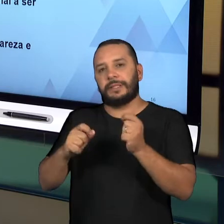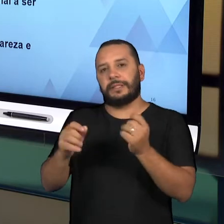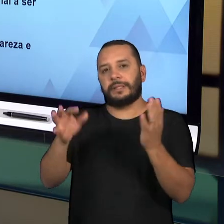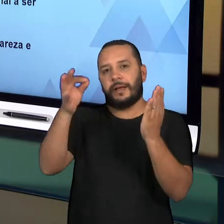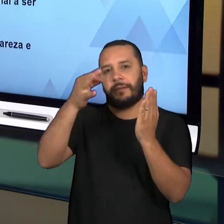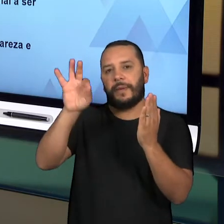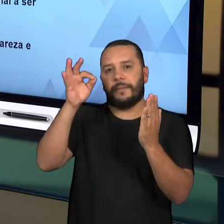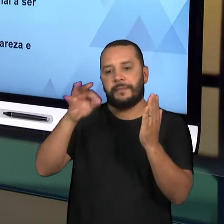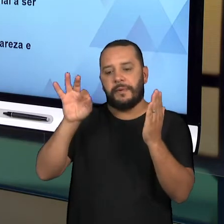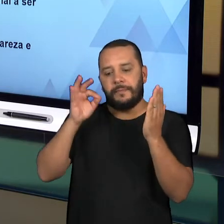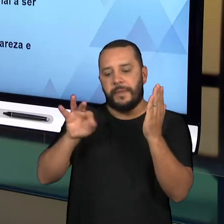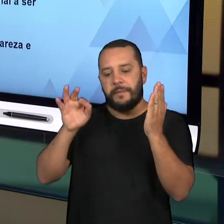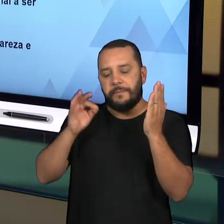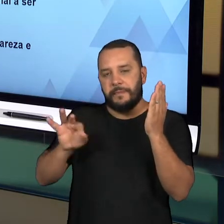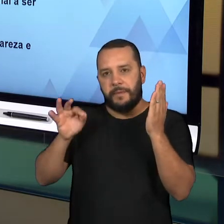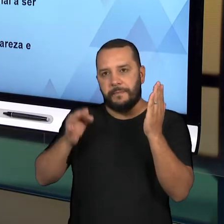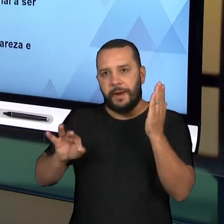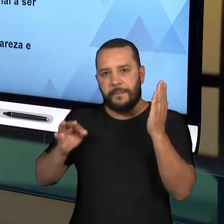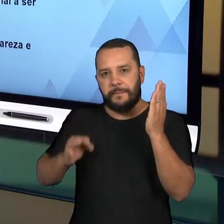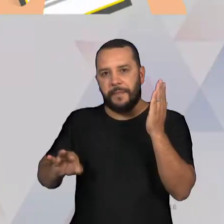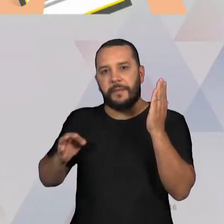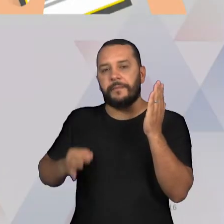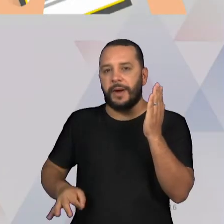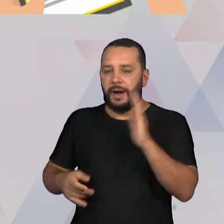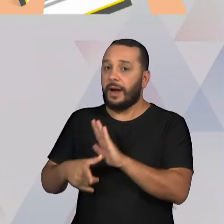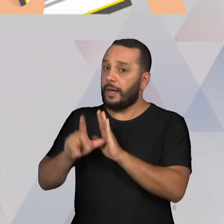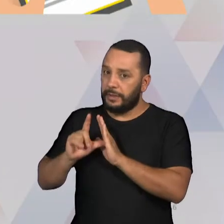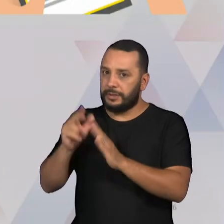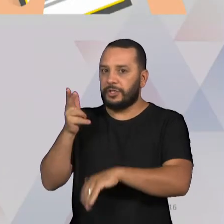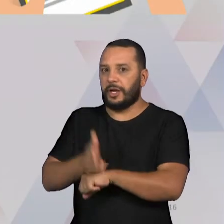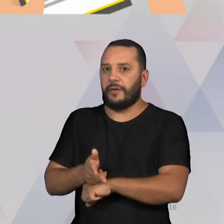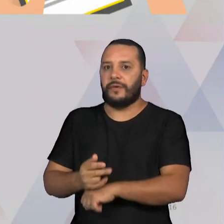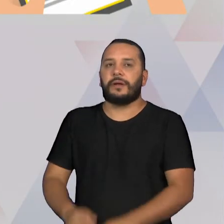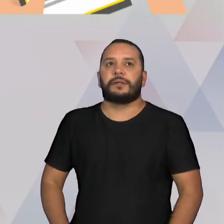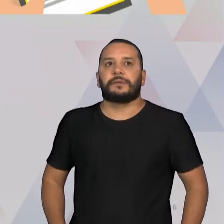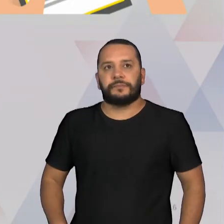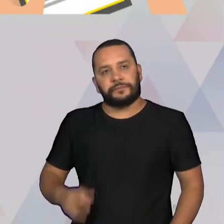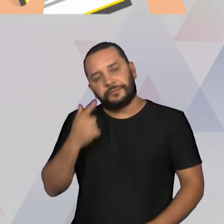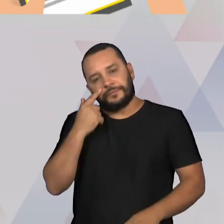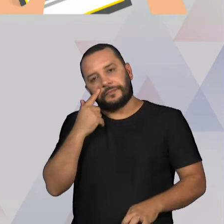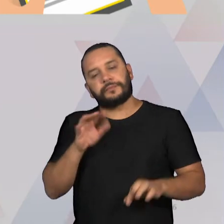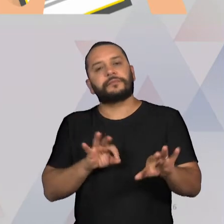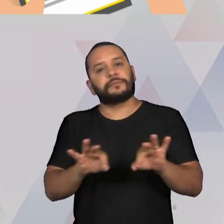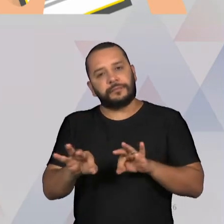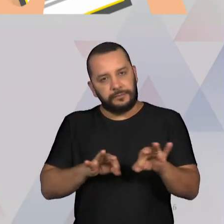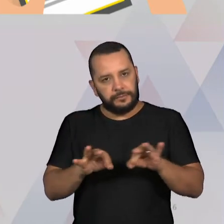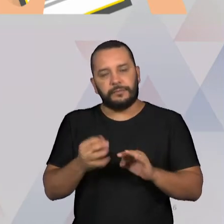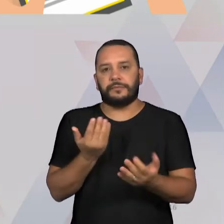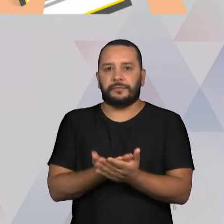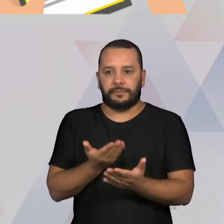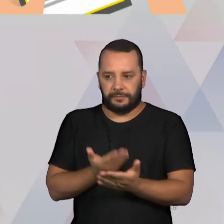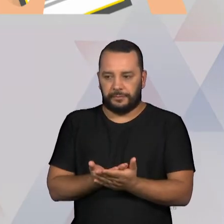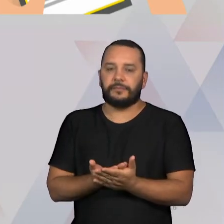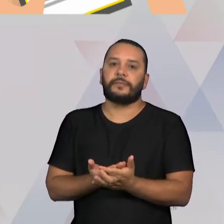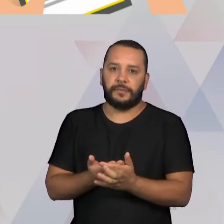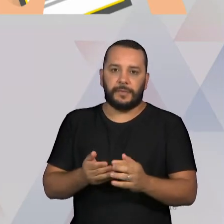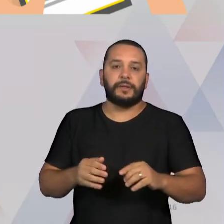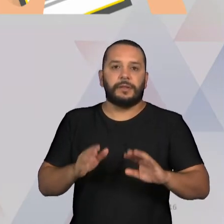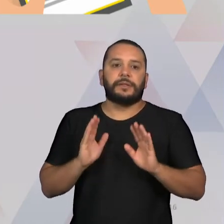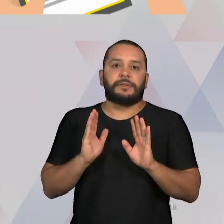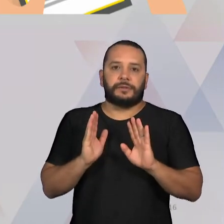começar a gravação da vídeo aula então verifica em um plano de aula se vocês separaram os